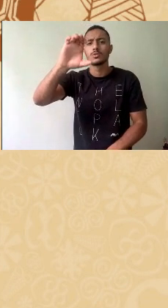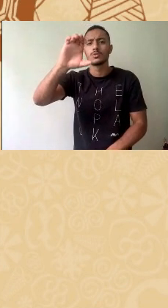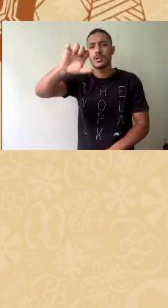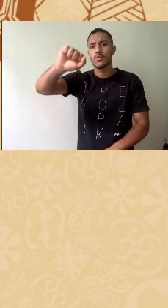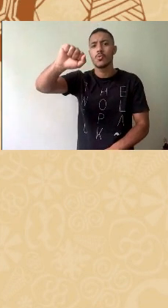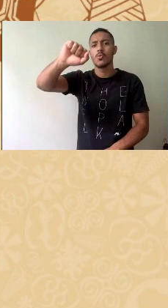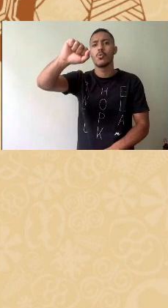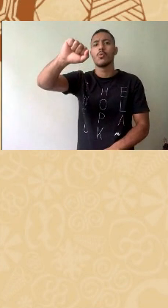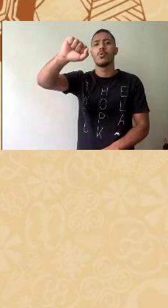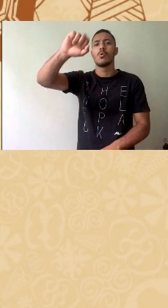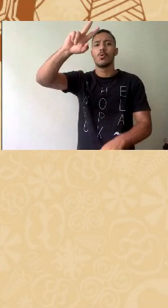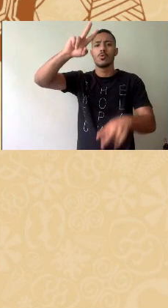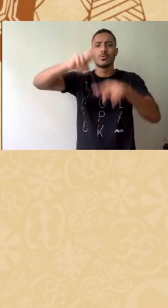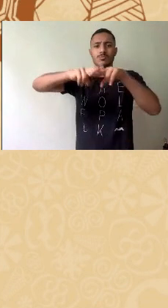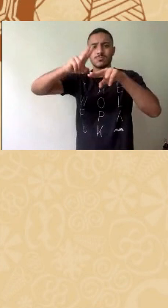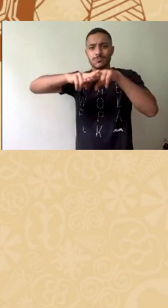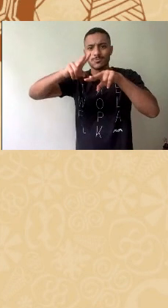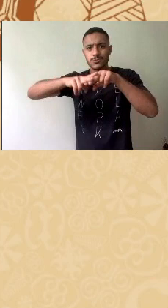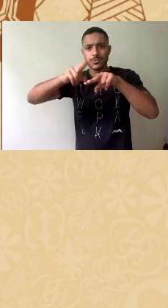eu vejo que